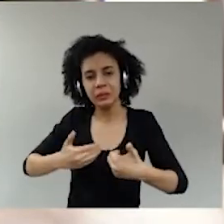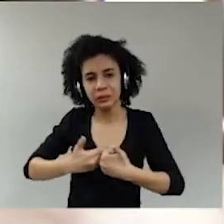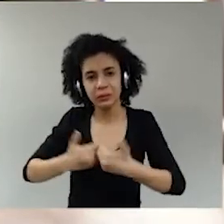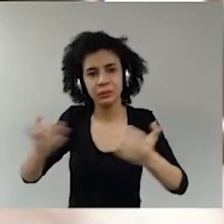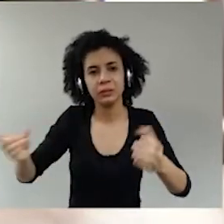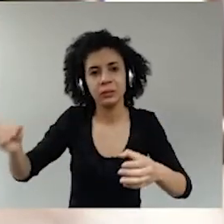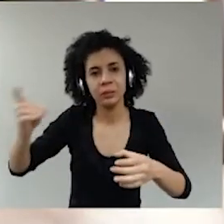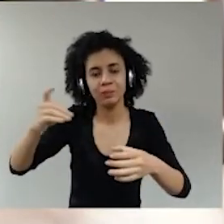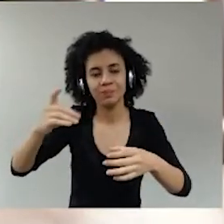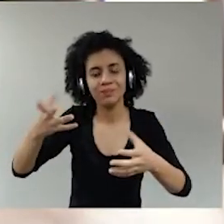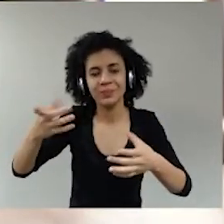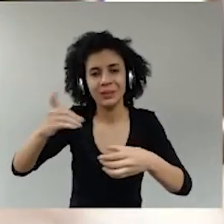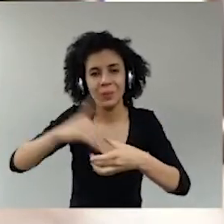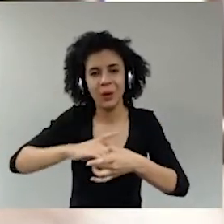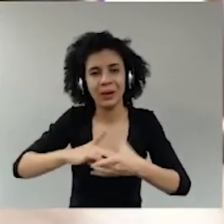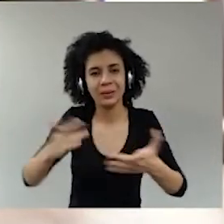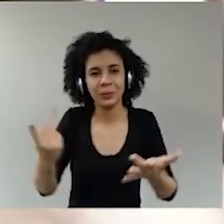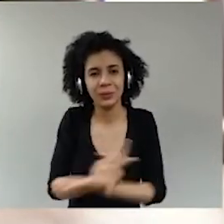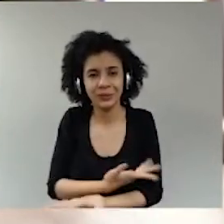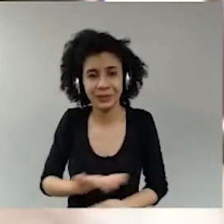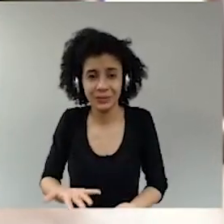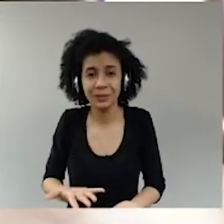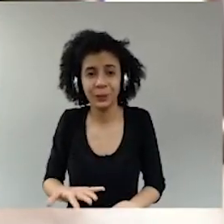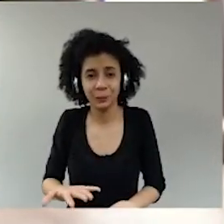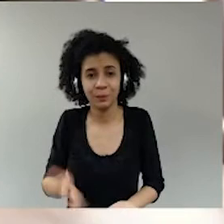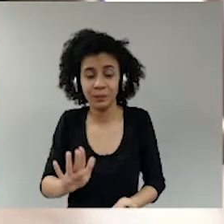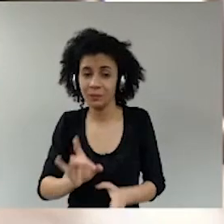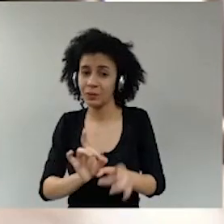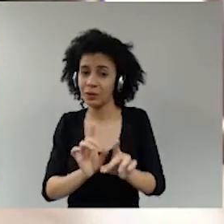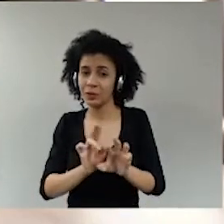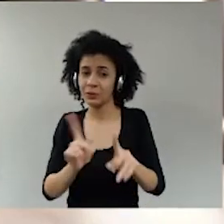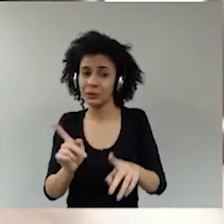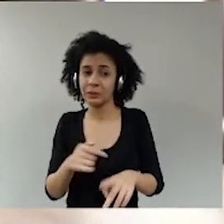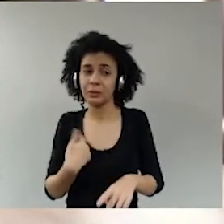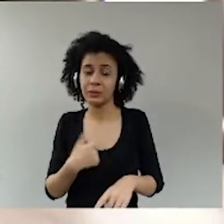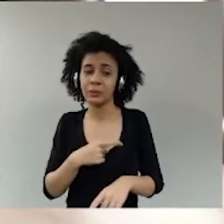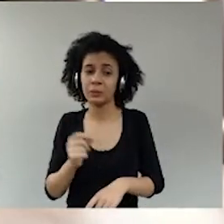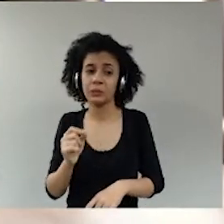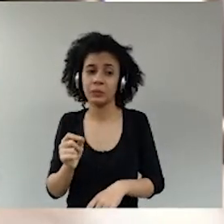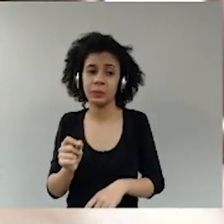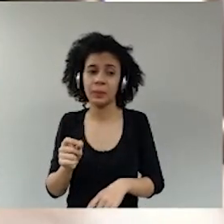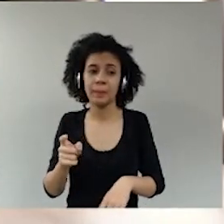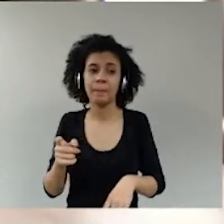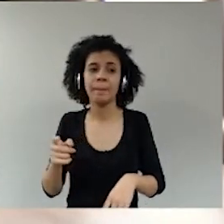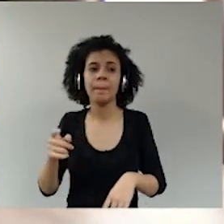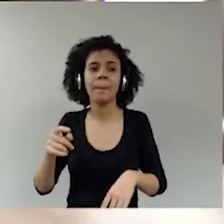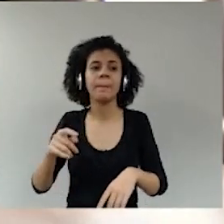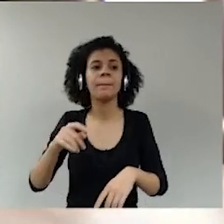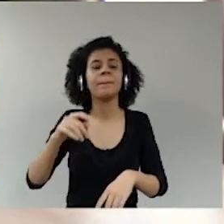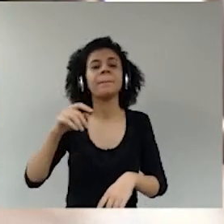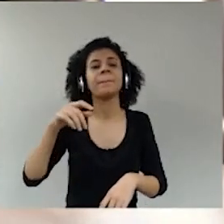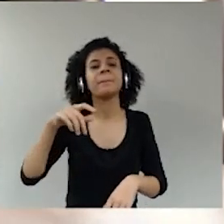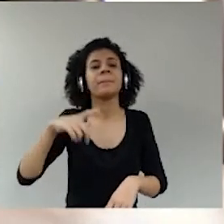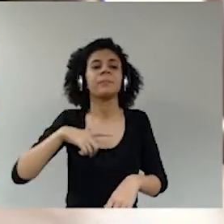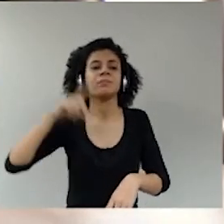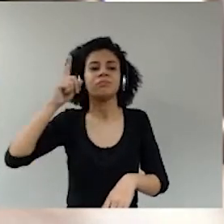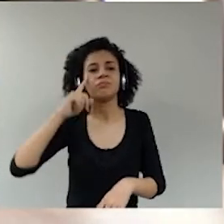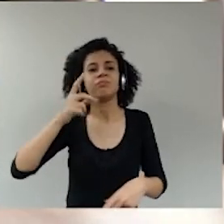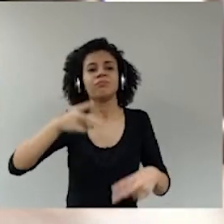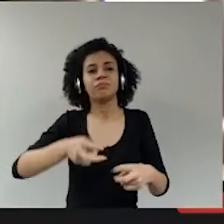aconteceram. E não está sendo diferente. E a gente está vendo esses arroubos